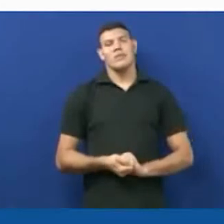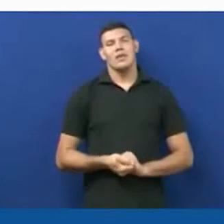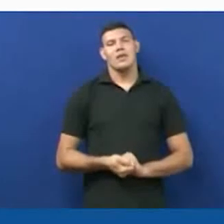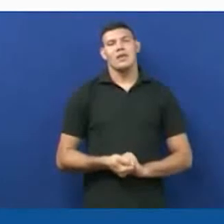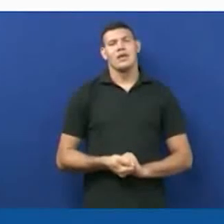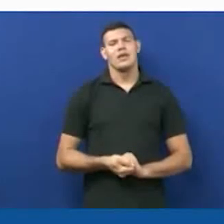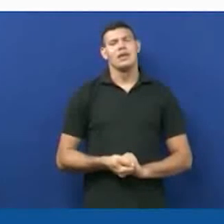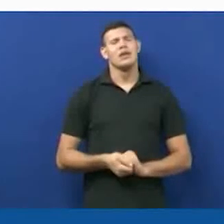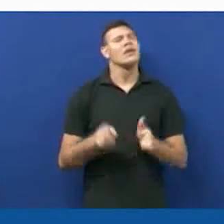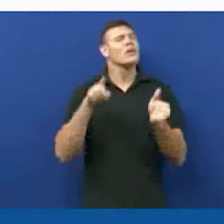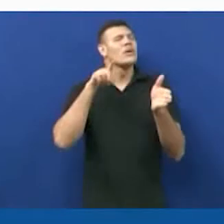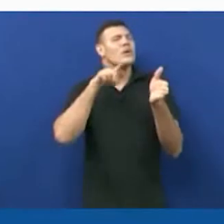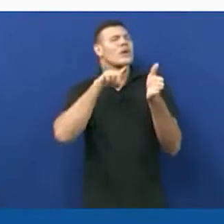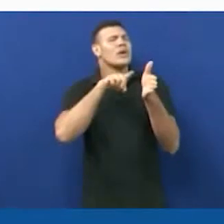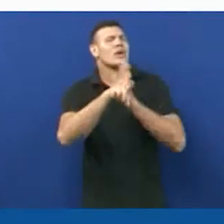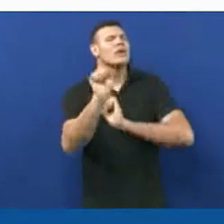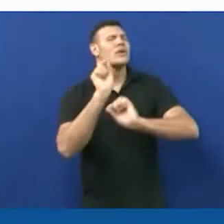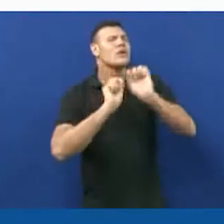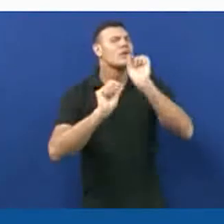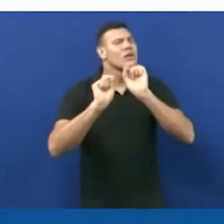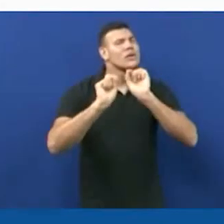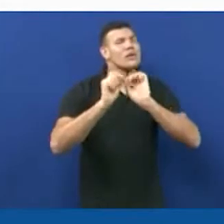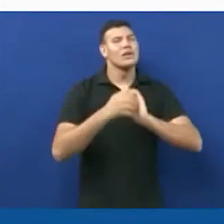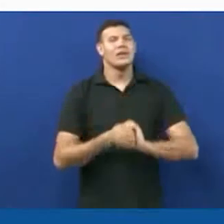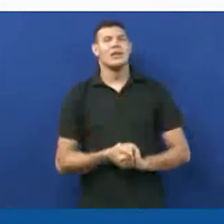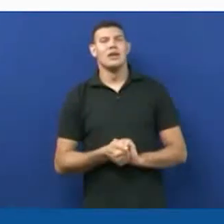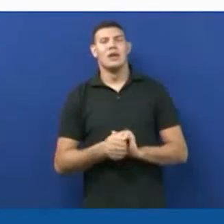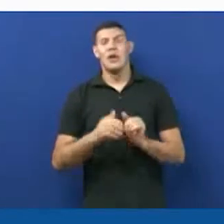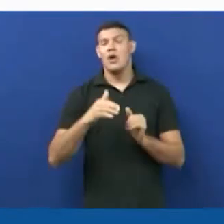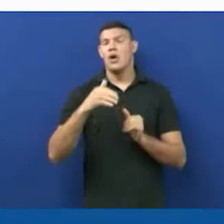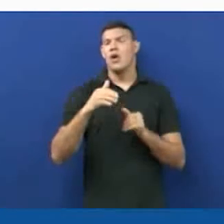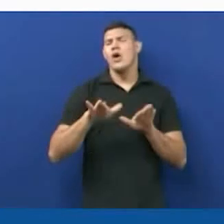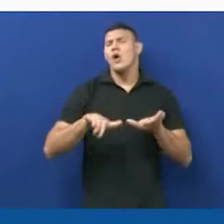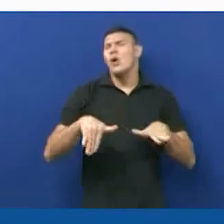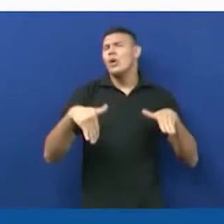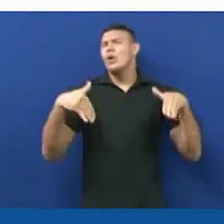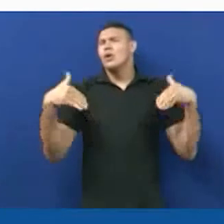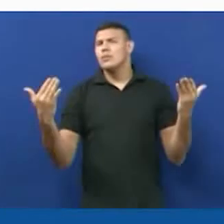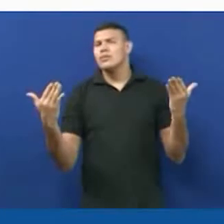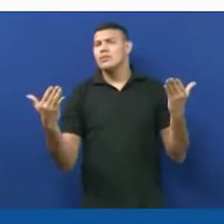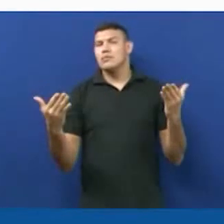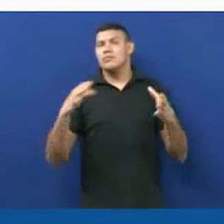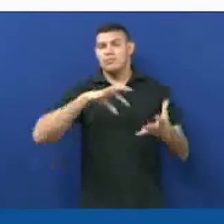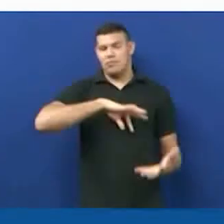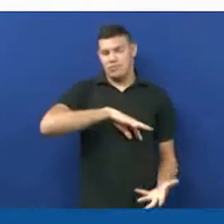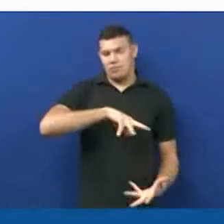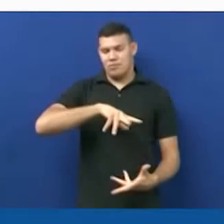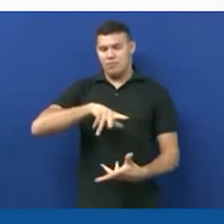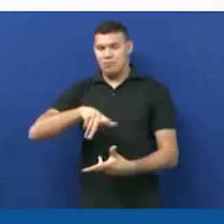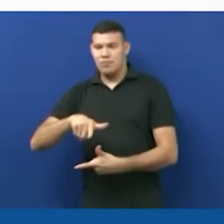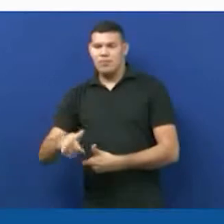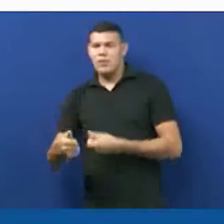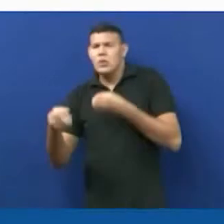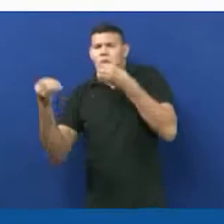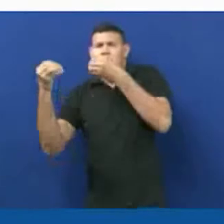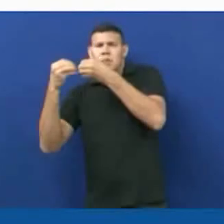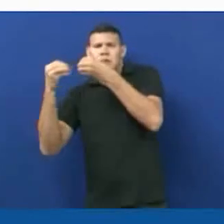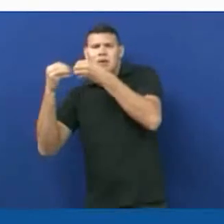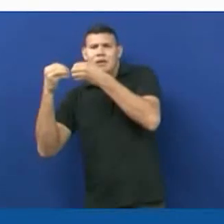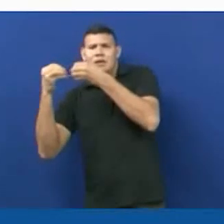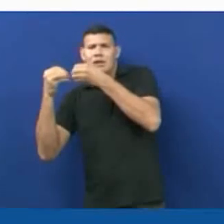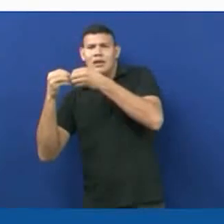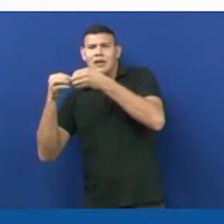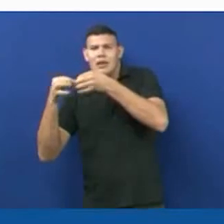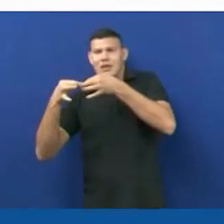Oi e a próxima pergunta aí para a gente seria seguinte qual o planeta mais próximo e qual o planeta mais distante